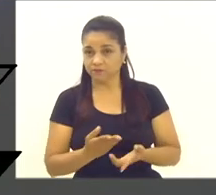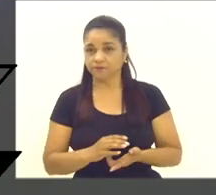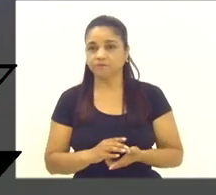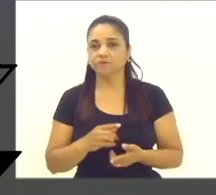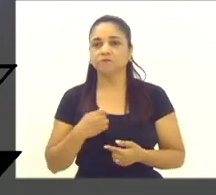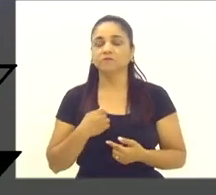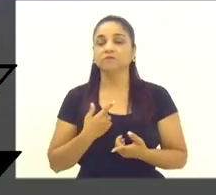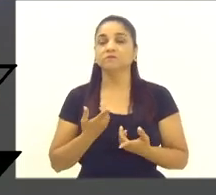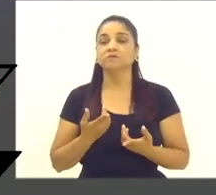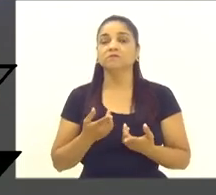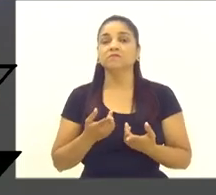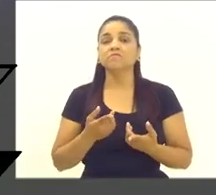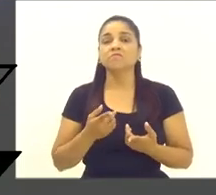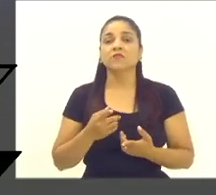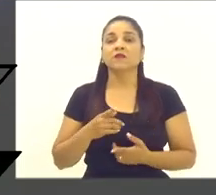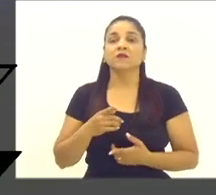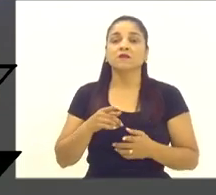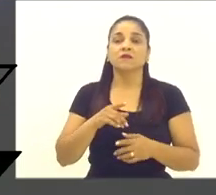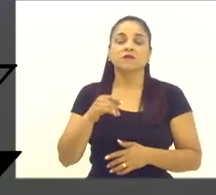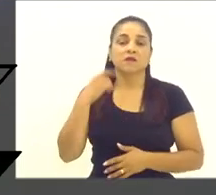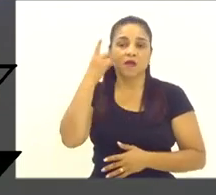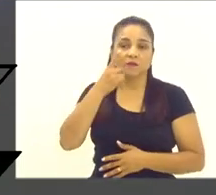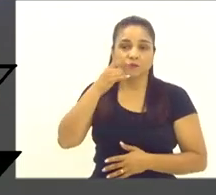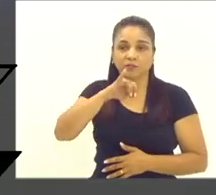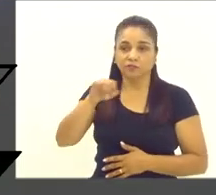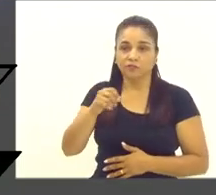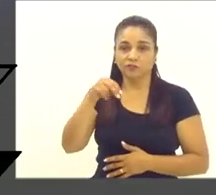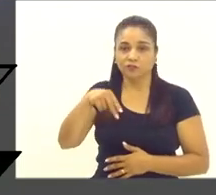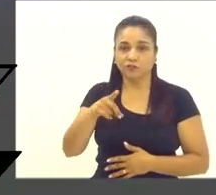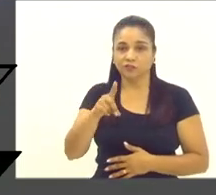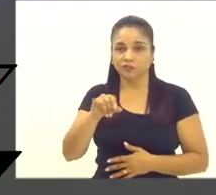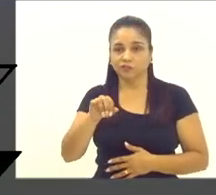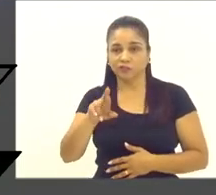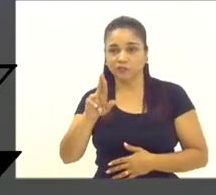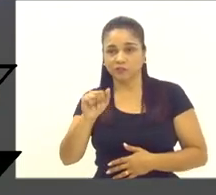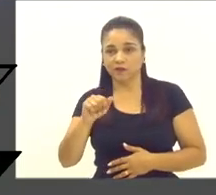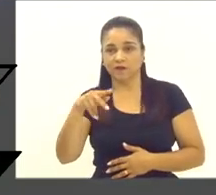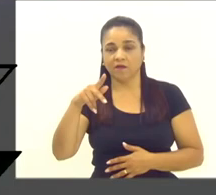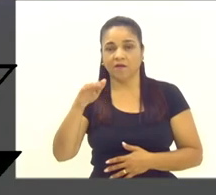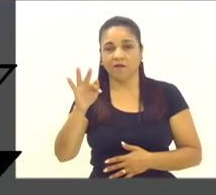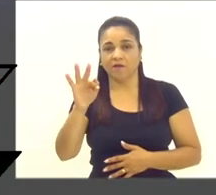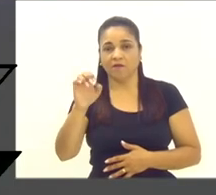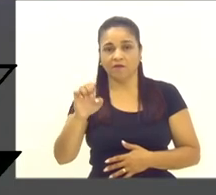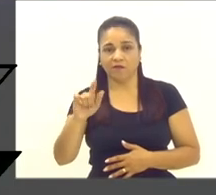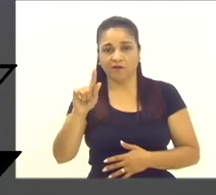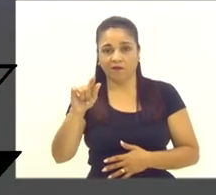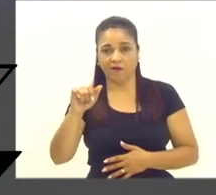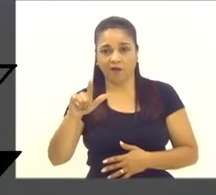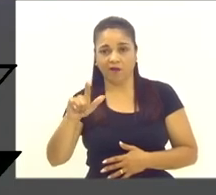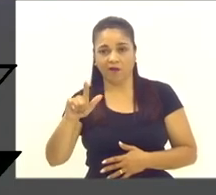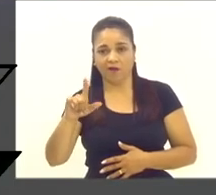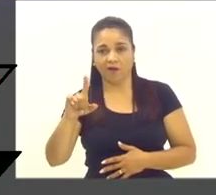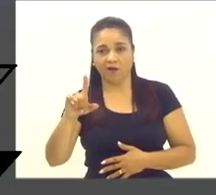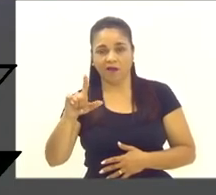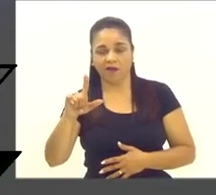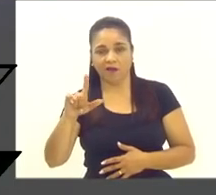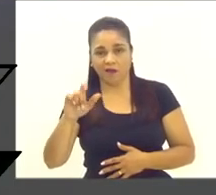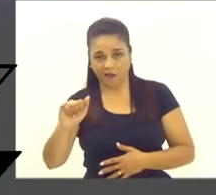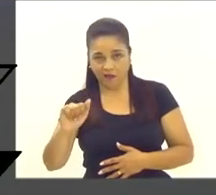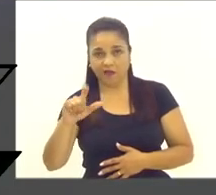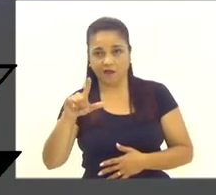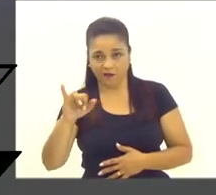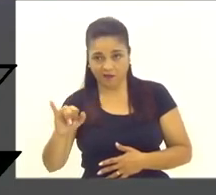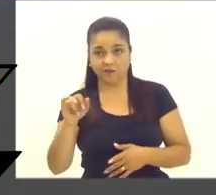ataques e a deputada Jandira feghali também 33,3%, eu coloquei esse número porque é isso são as três mais